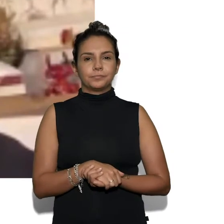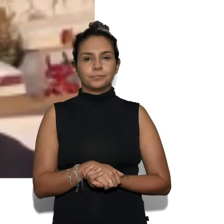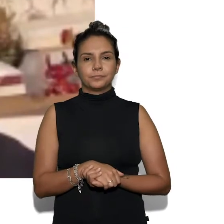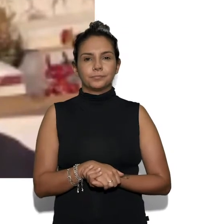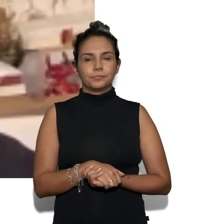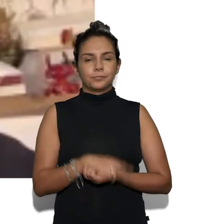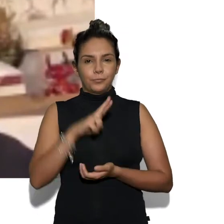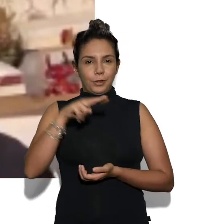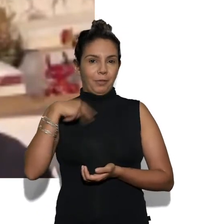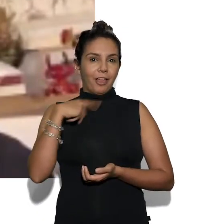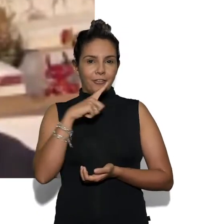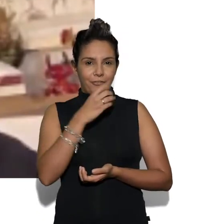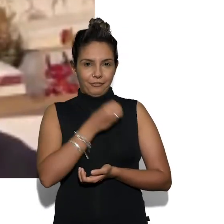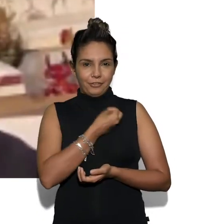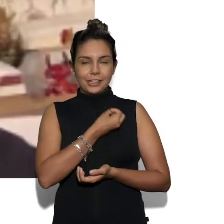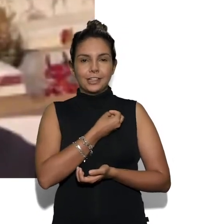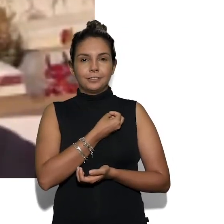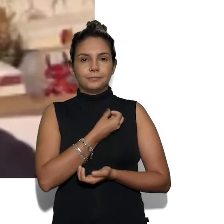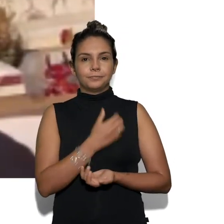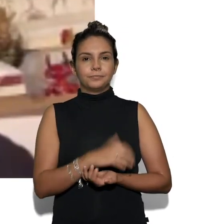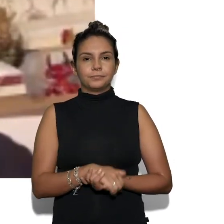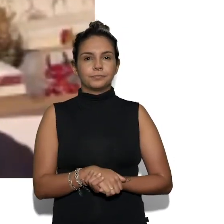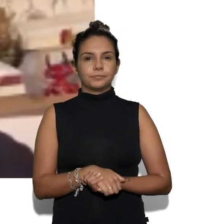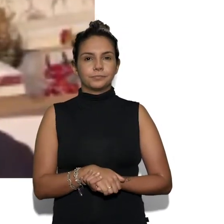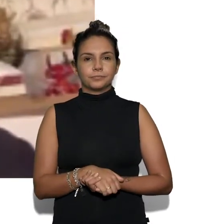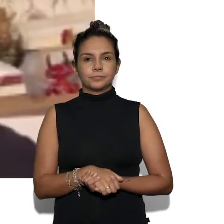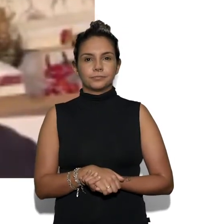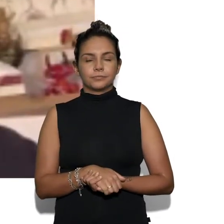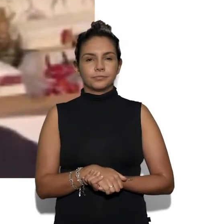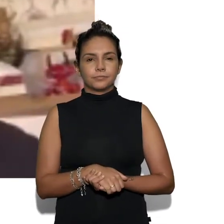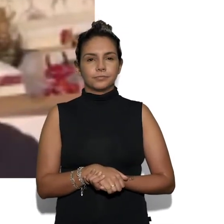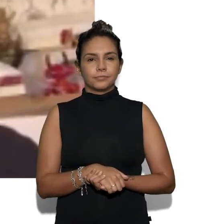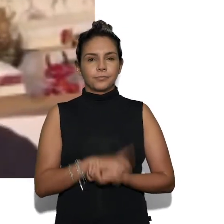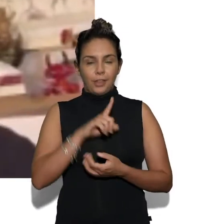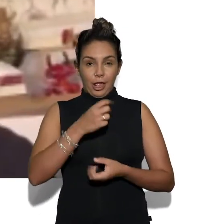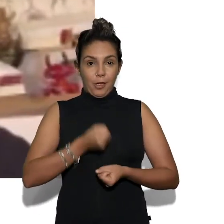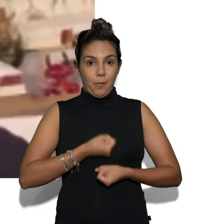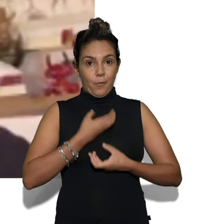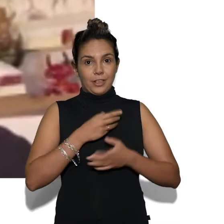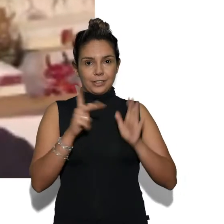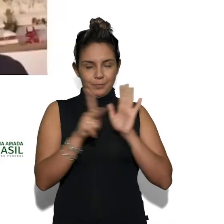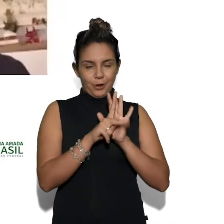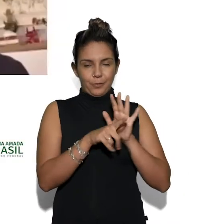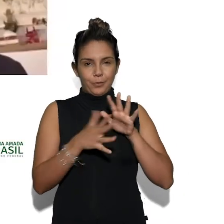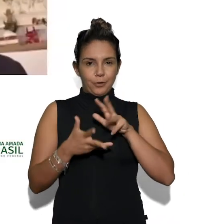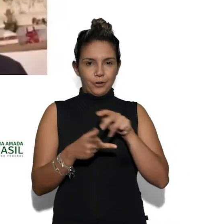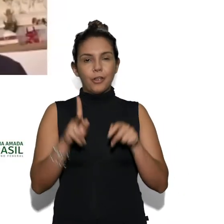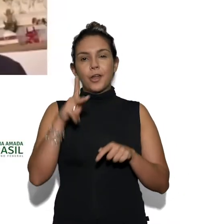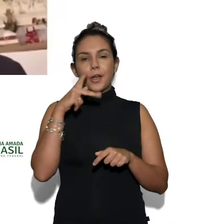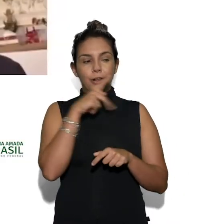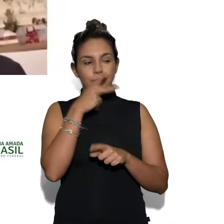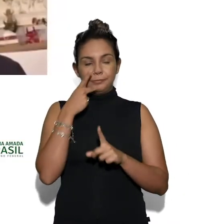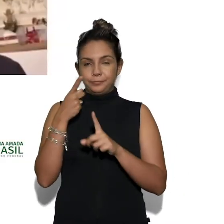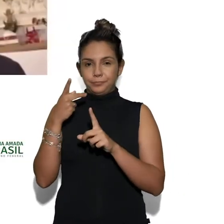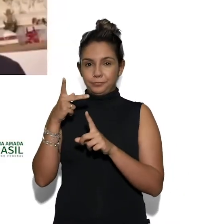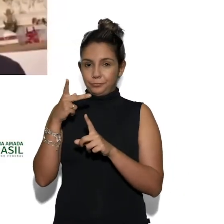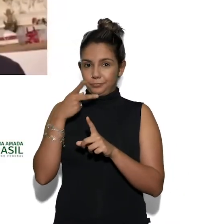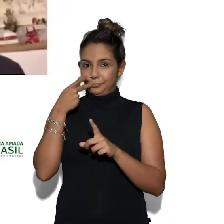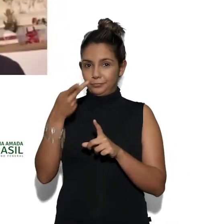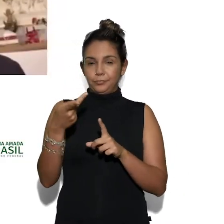nunca ter na minha vida. Assim, eu vinha do mundo avaro da poesia. Bem, falando do contrário